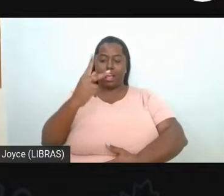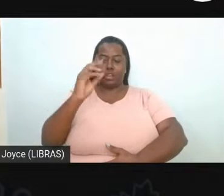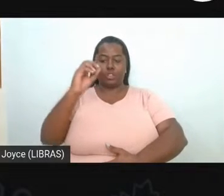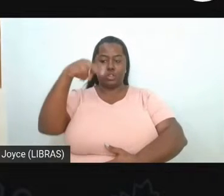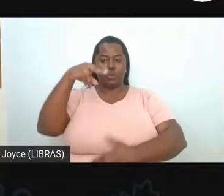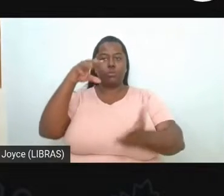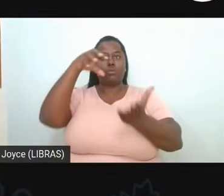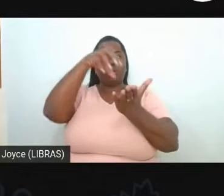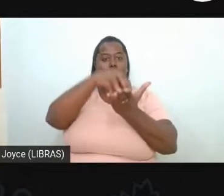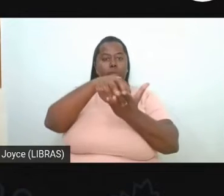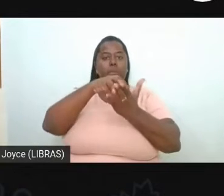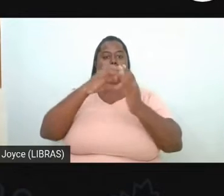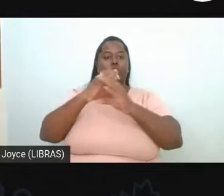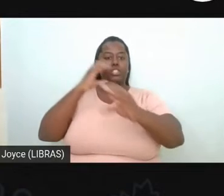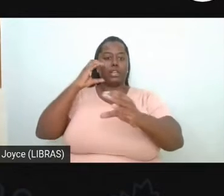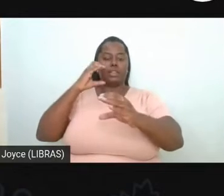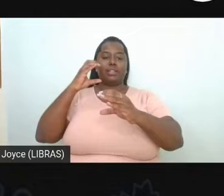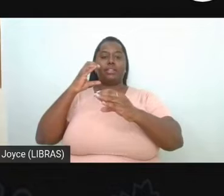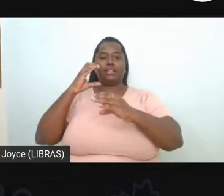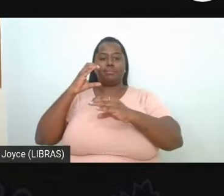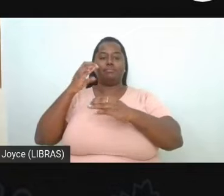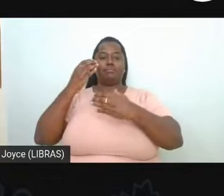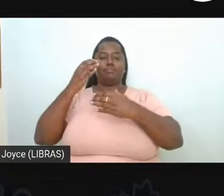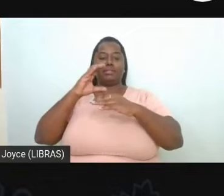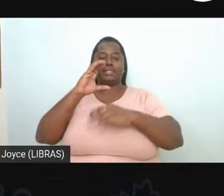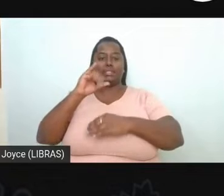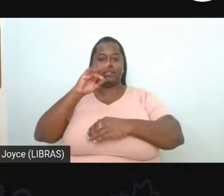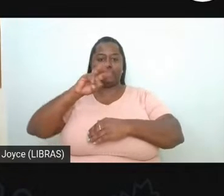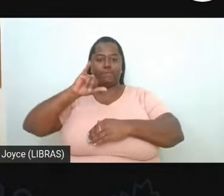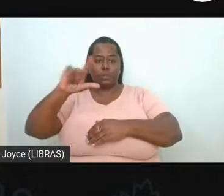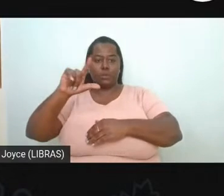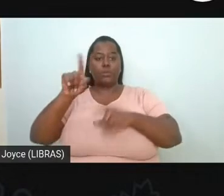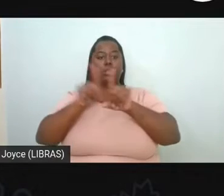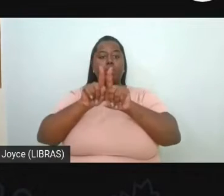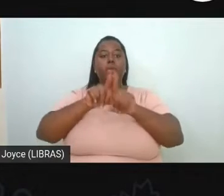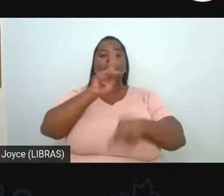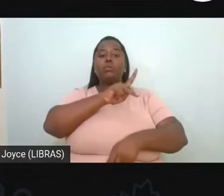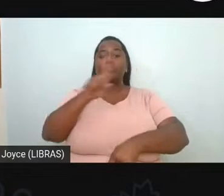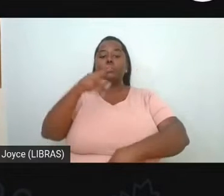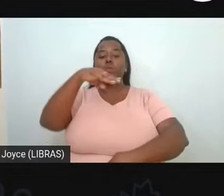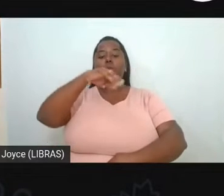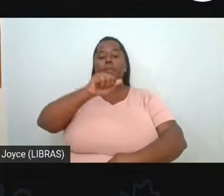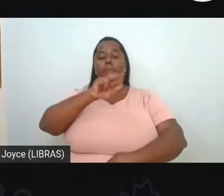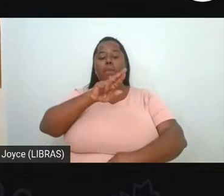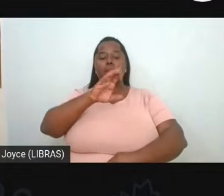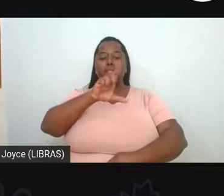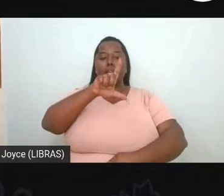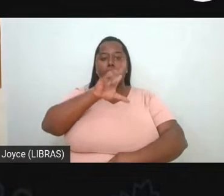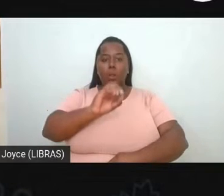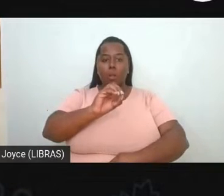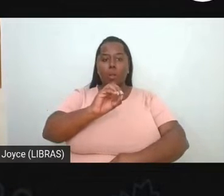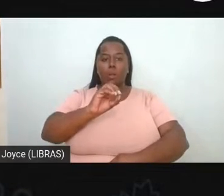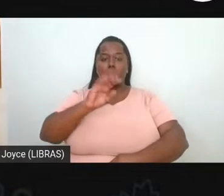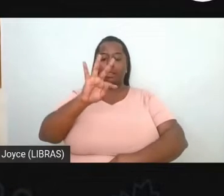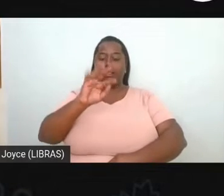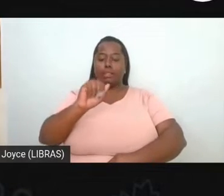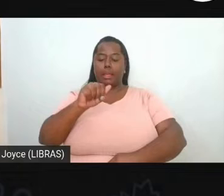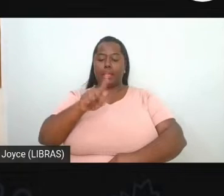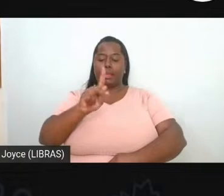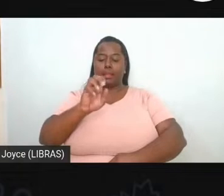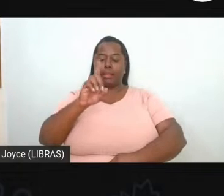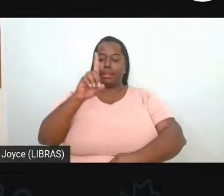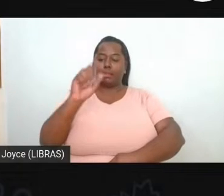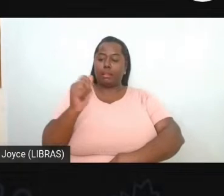Departamento de Engenharia Civil, e Marcelo de Castro Takeda, também no Departamento de Engenharia Civil, que irão apresentar